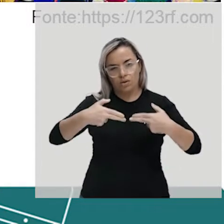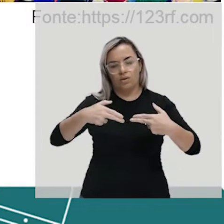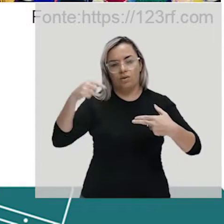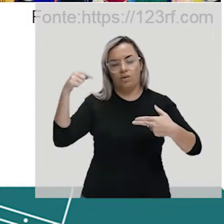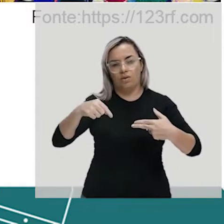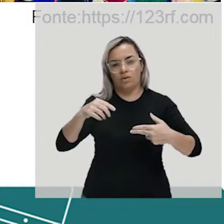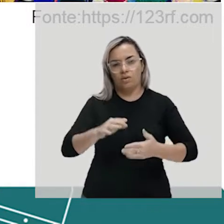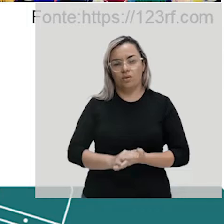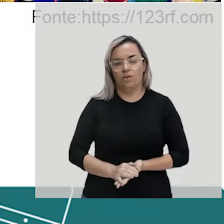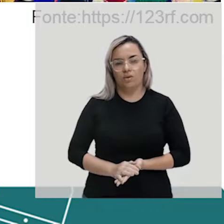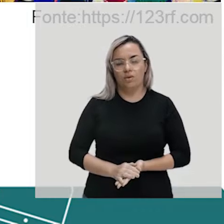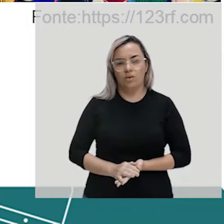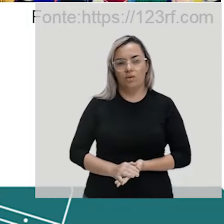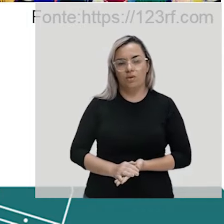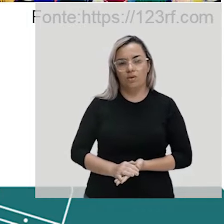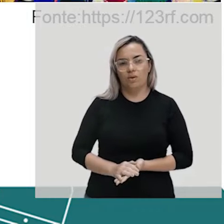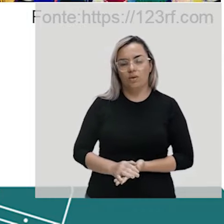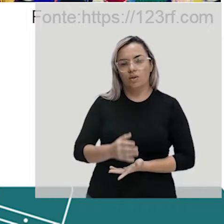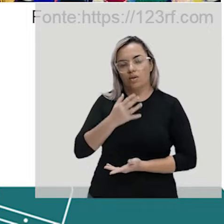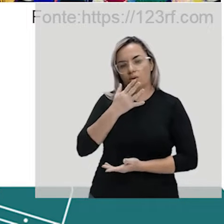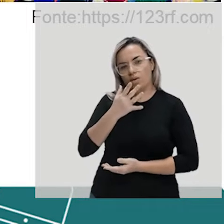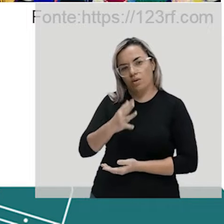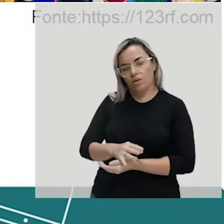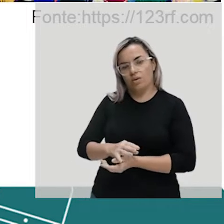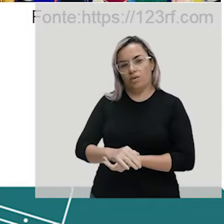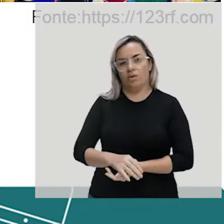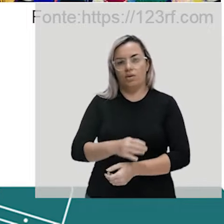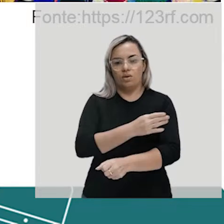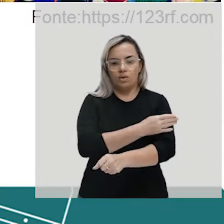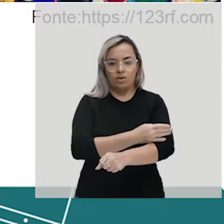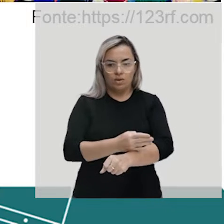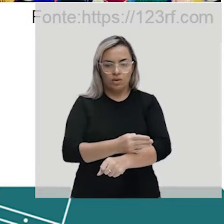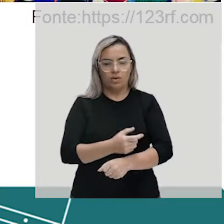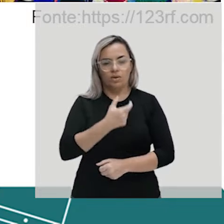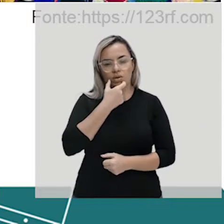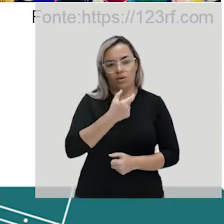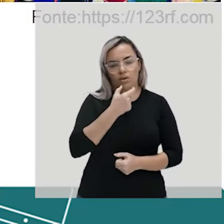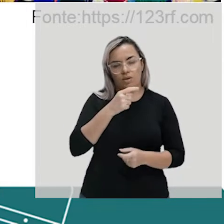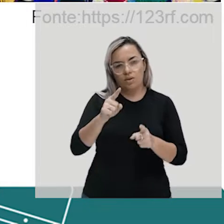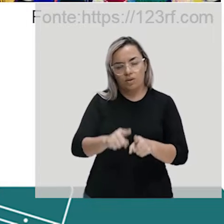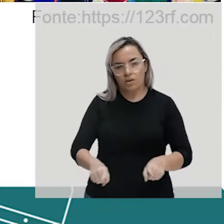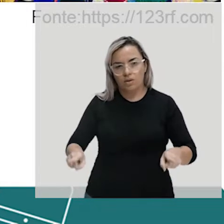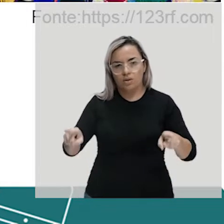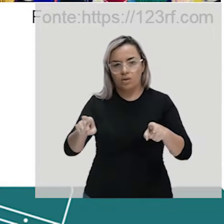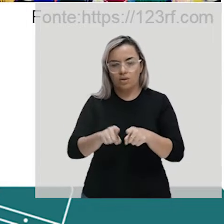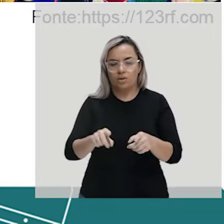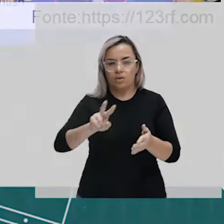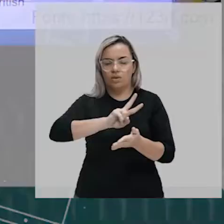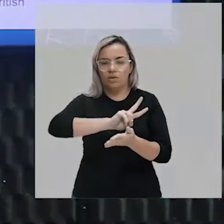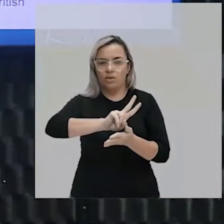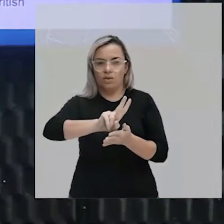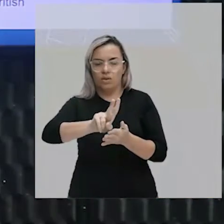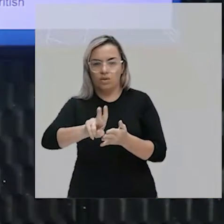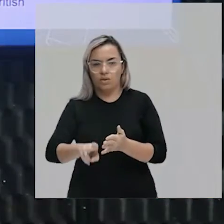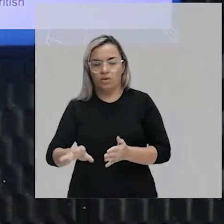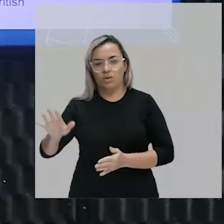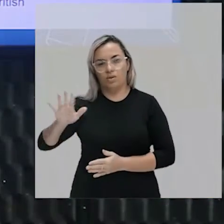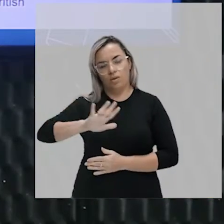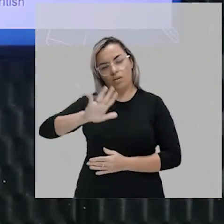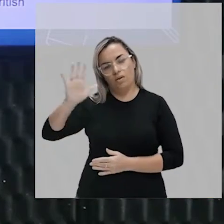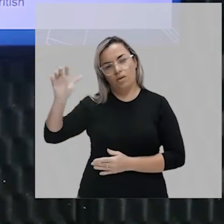que eu vou falar pra vocês estão os brancos né ou os britânicos brancos Mas você também tem uma diversidade muito grande de